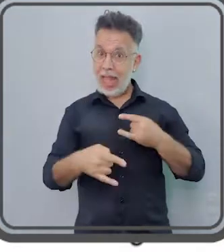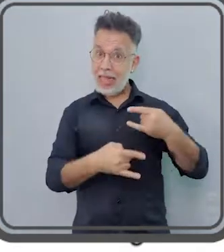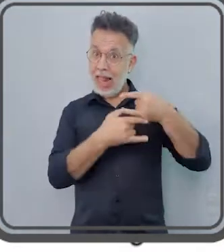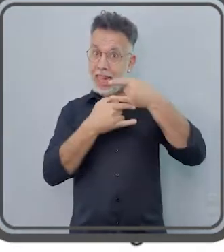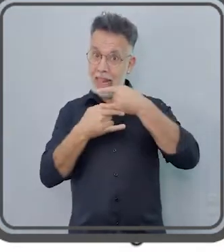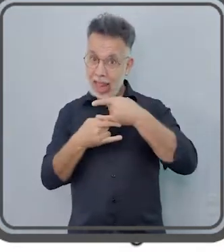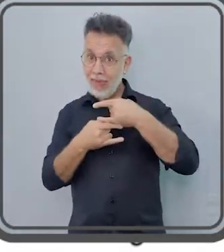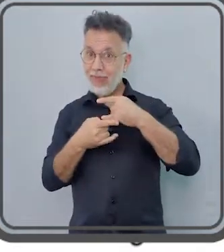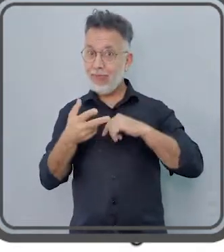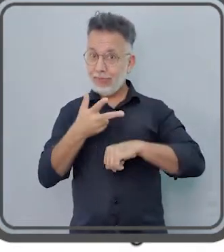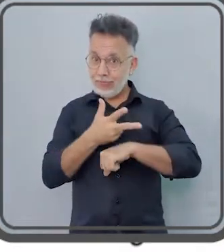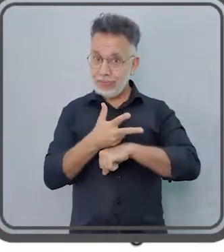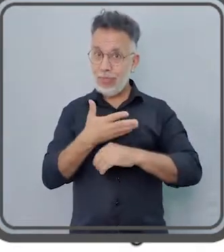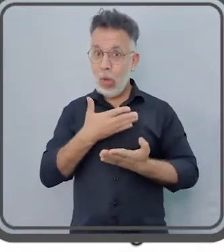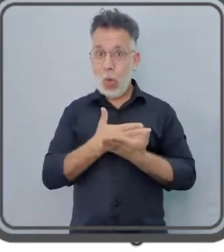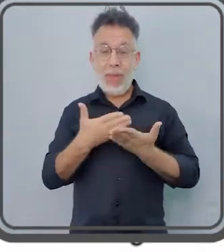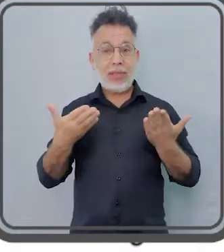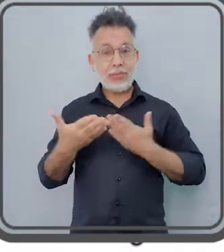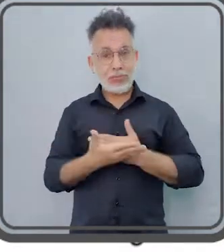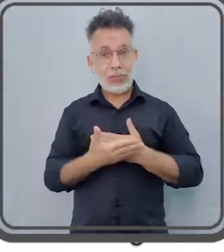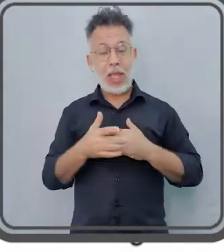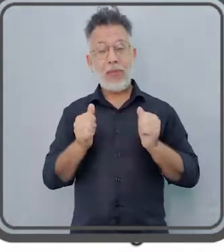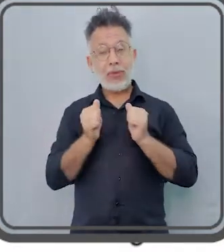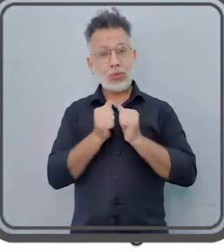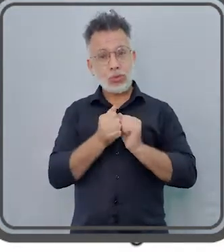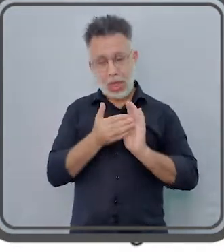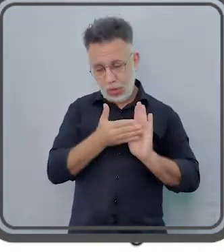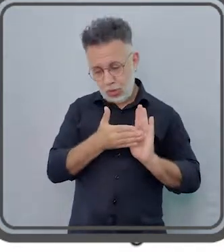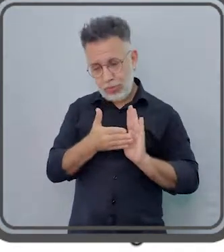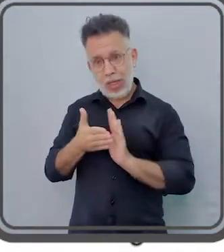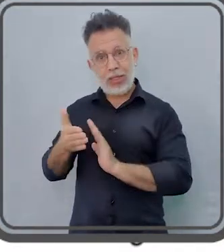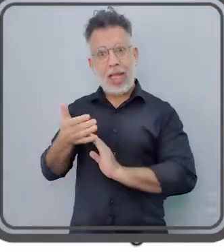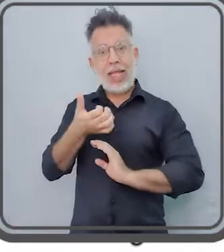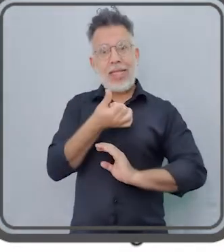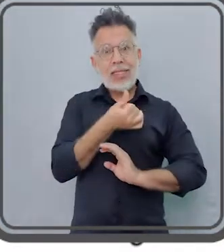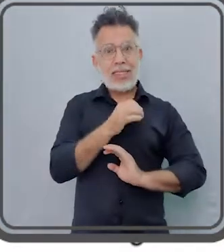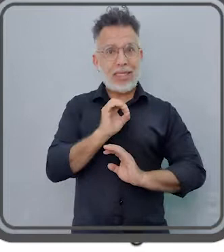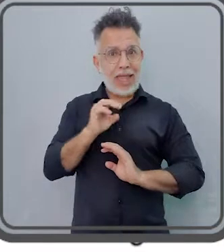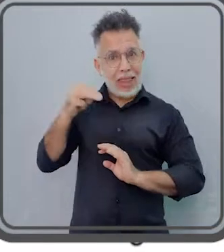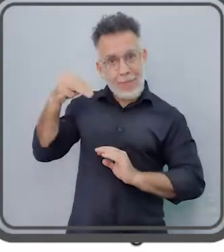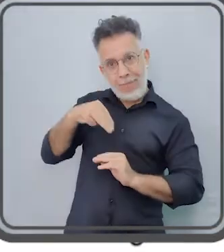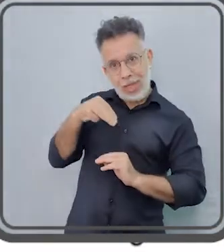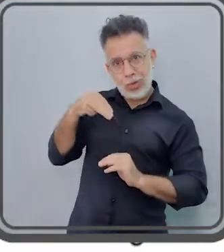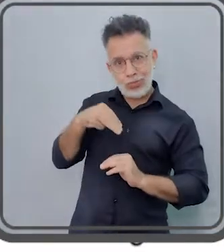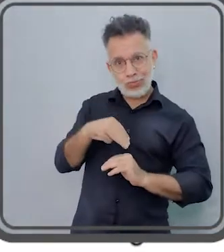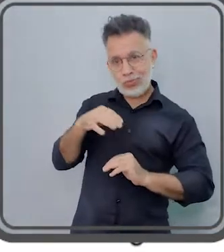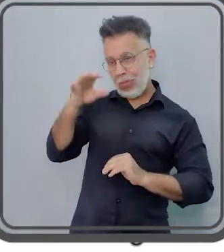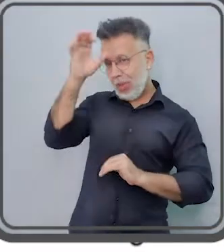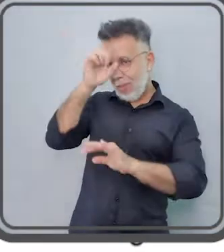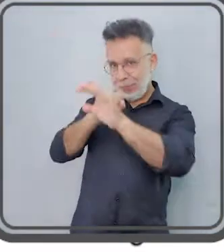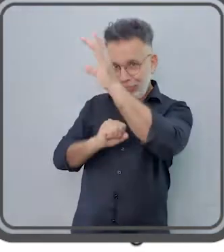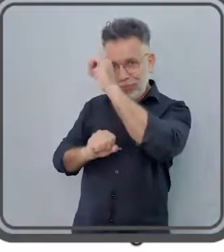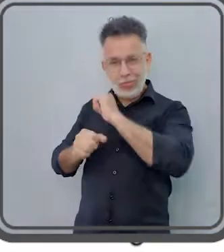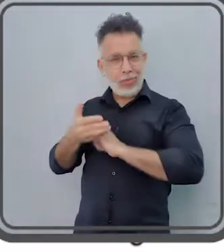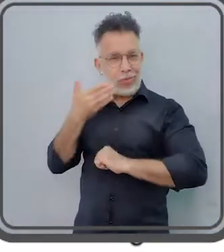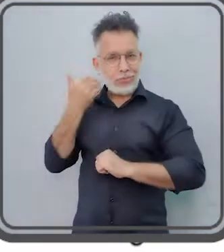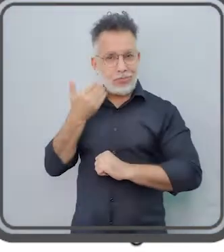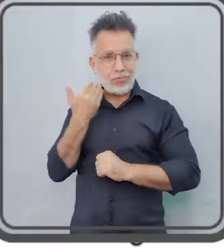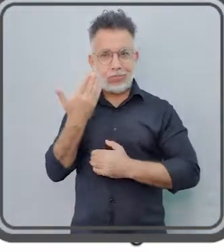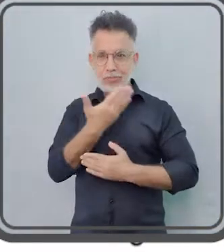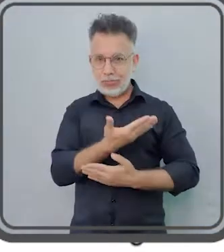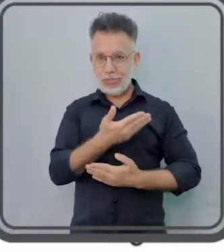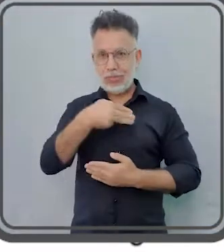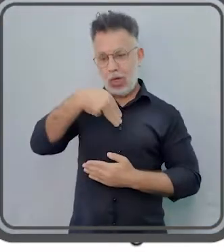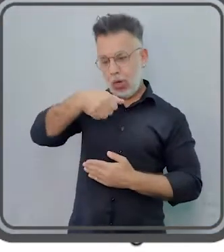live ela começa agora. A gente vai junto aqui nos próximos 60 minutos, aprendendo e se inspirando com a